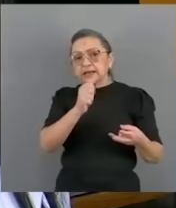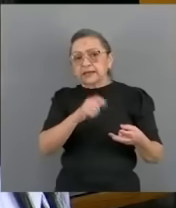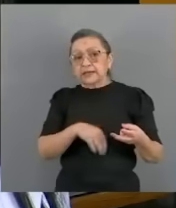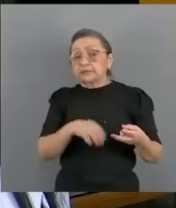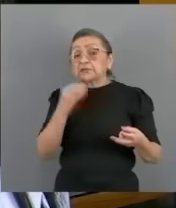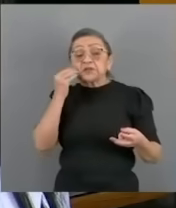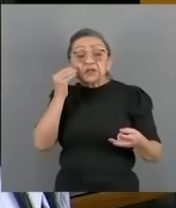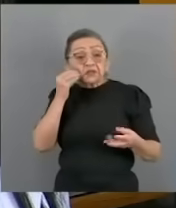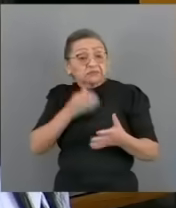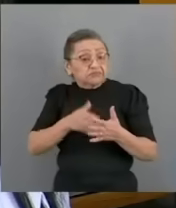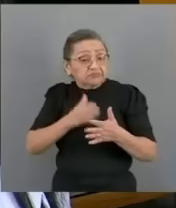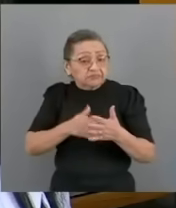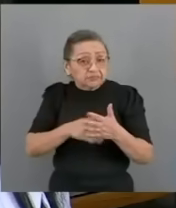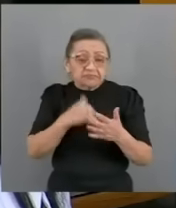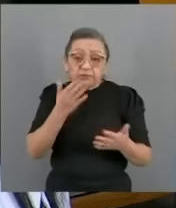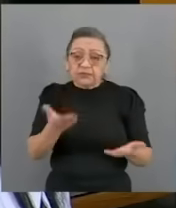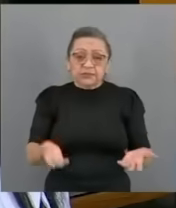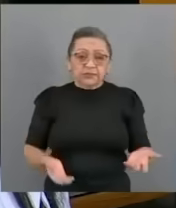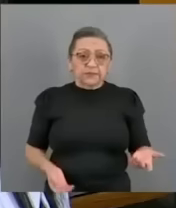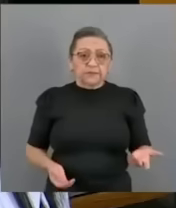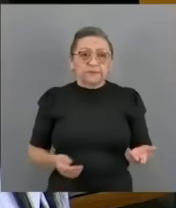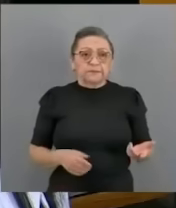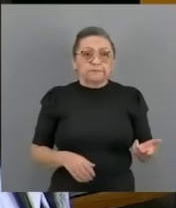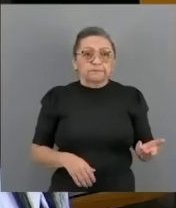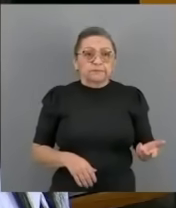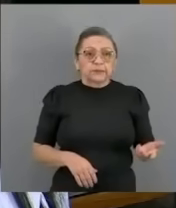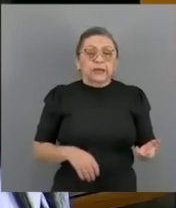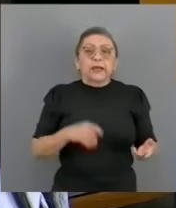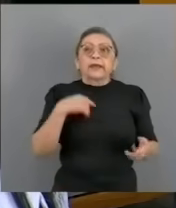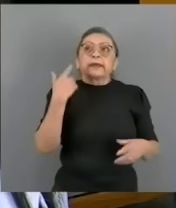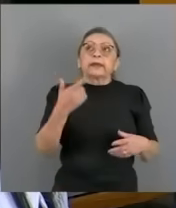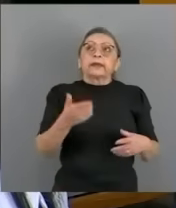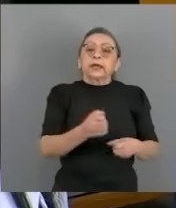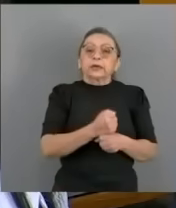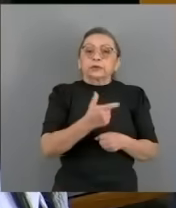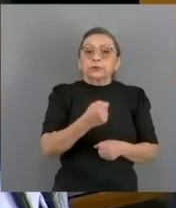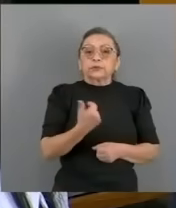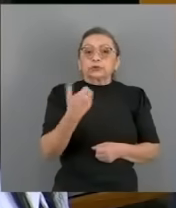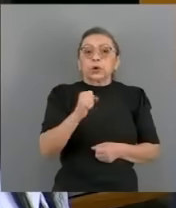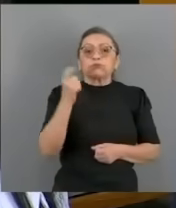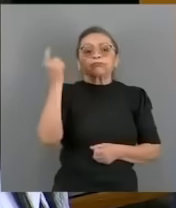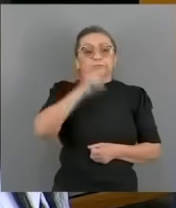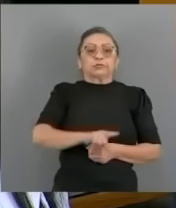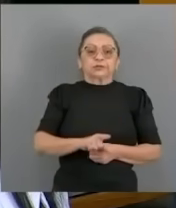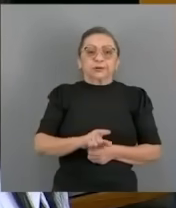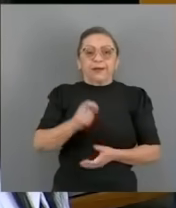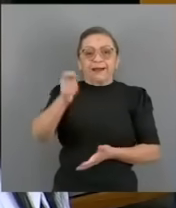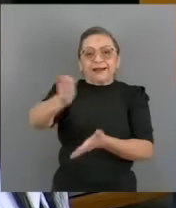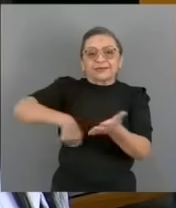não conseguiam. Conseguiram em 2018 o ACT.